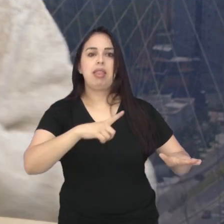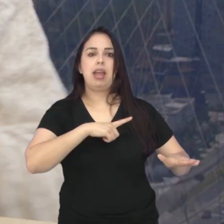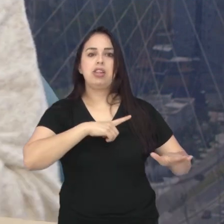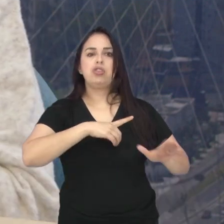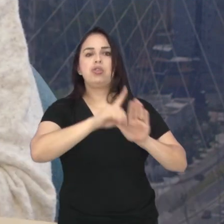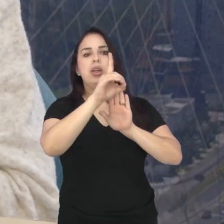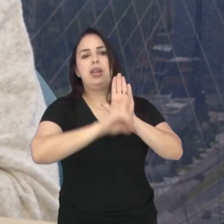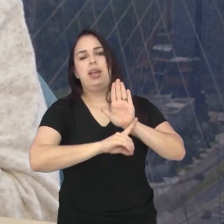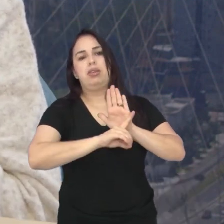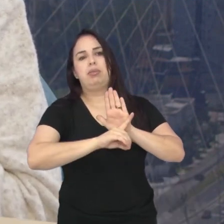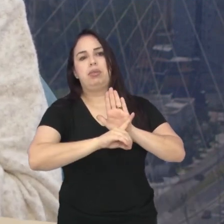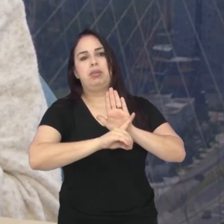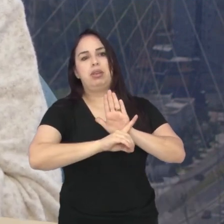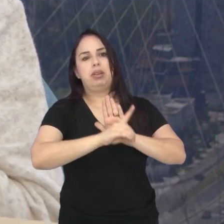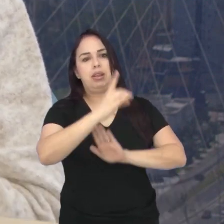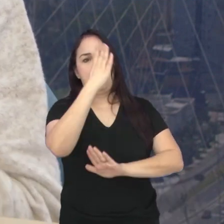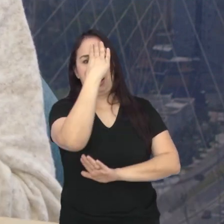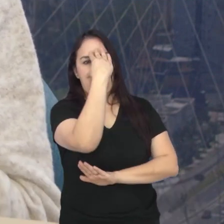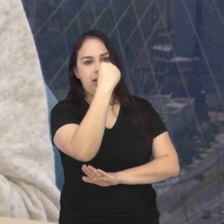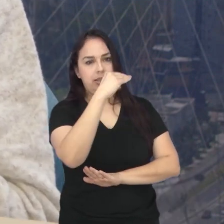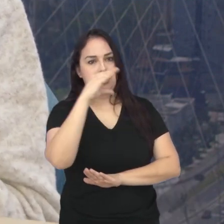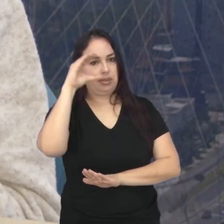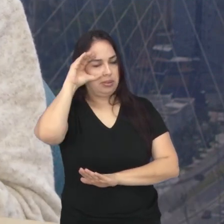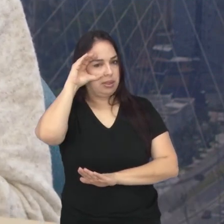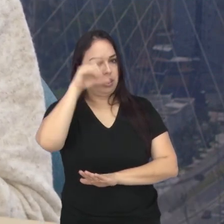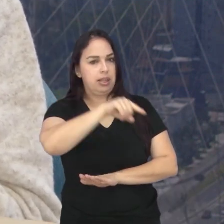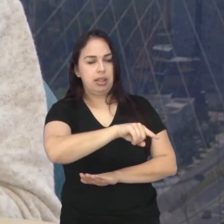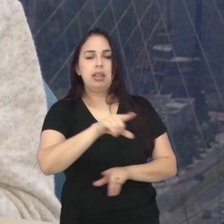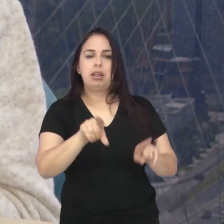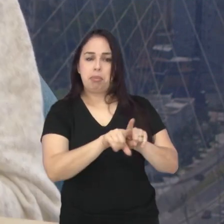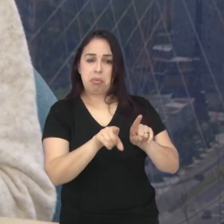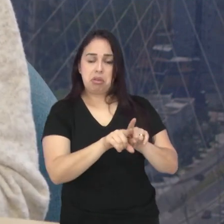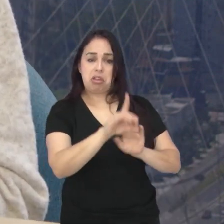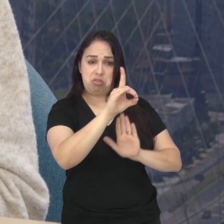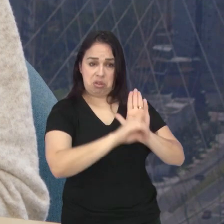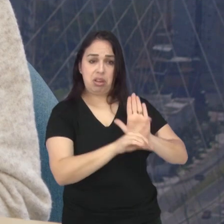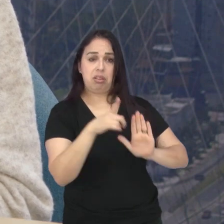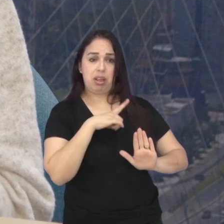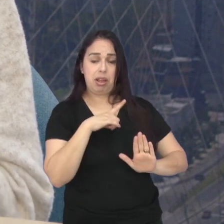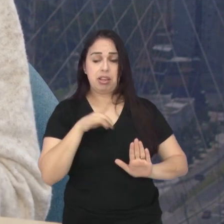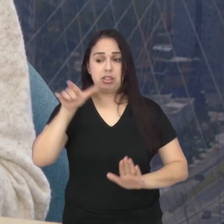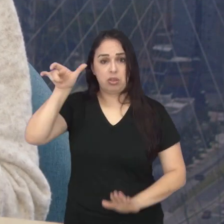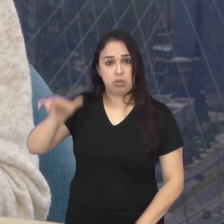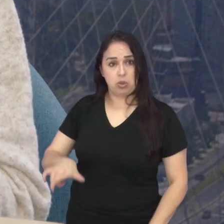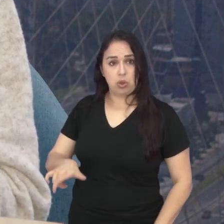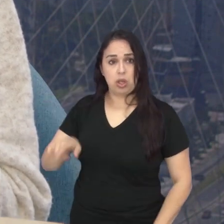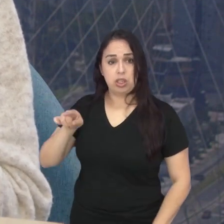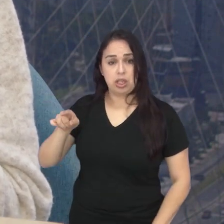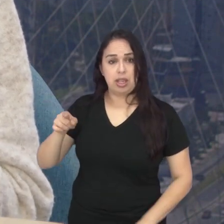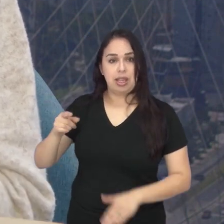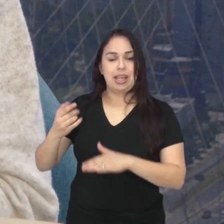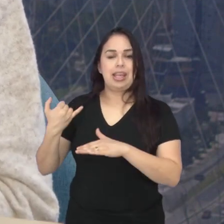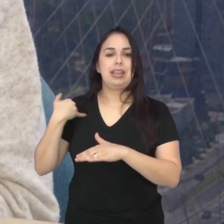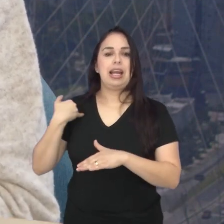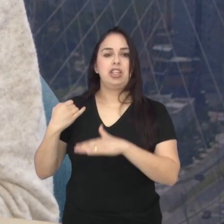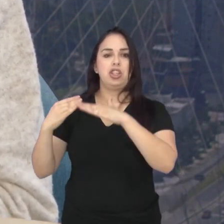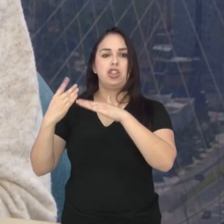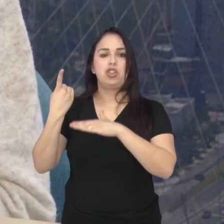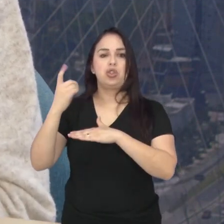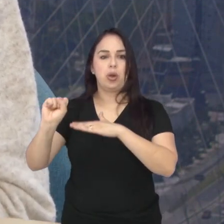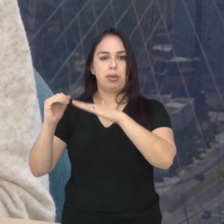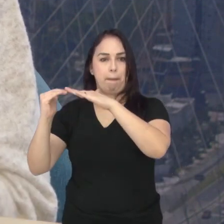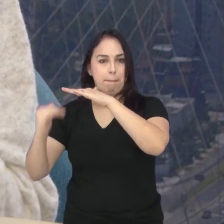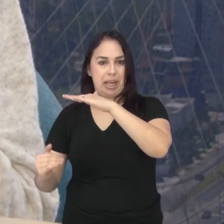à proteção pela Lei Maria da Penha, né? A única diferença é que se o agressor também for alguém com menos de